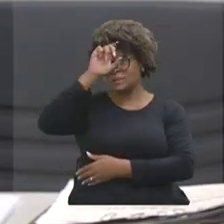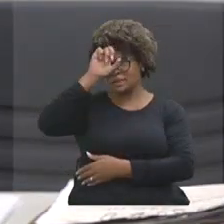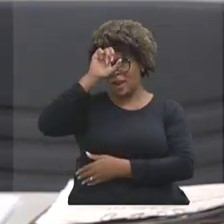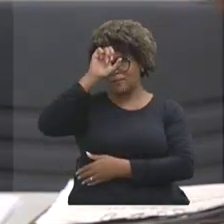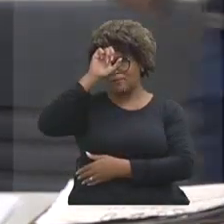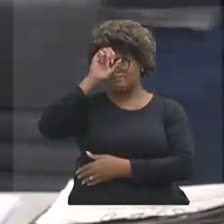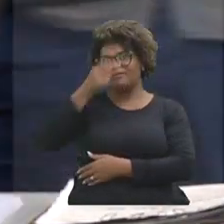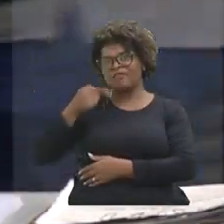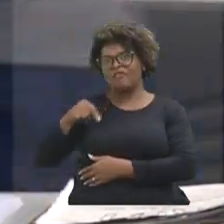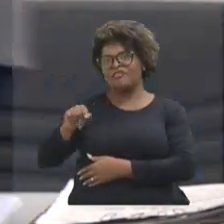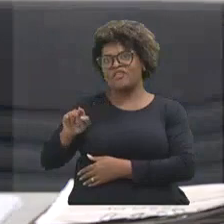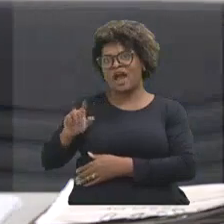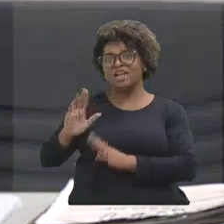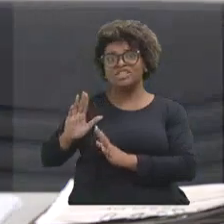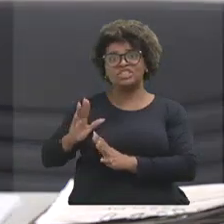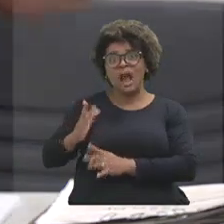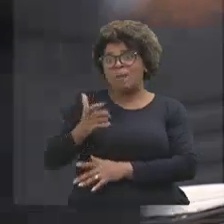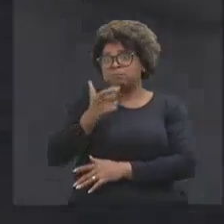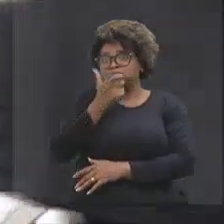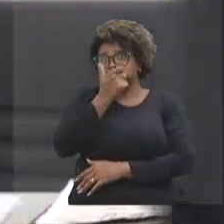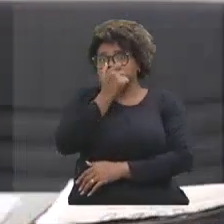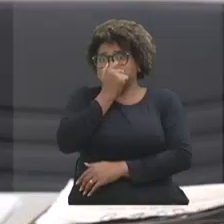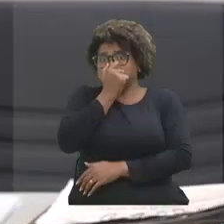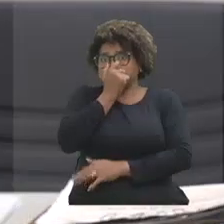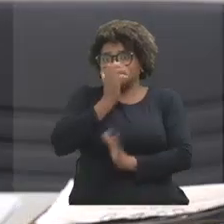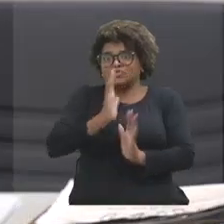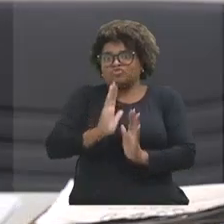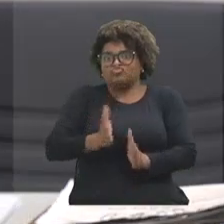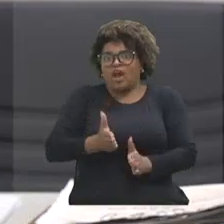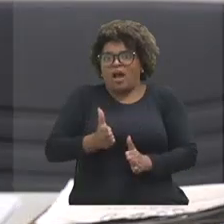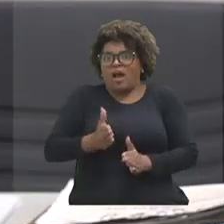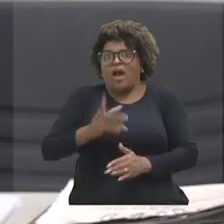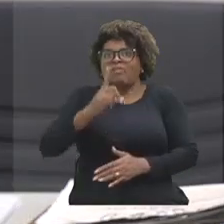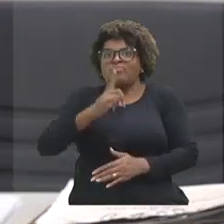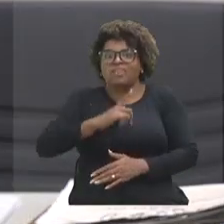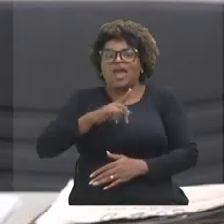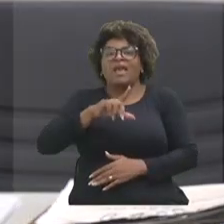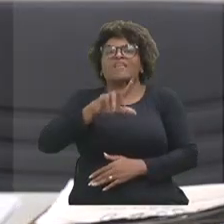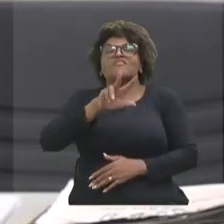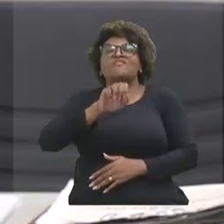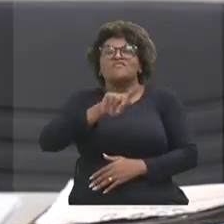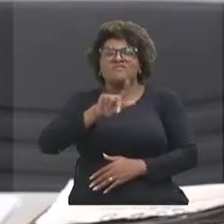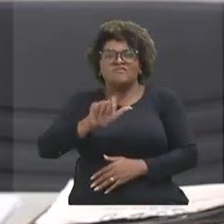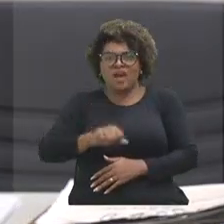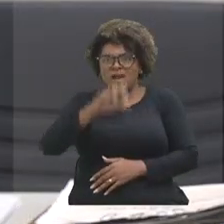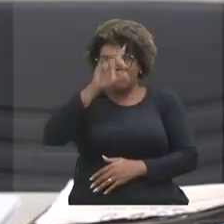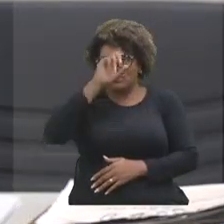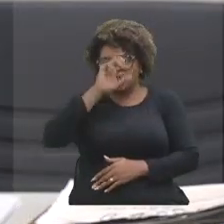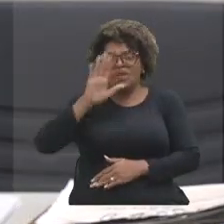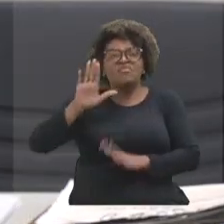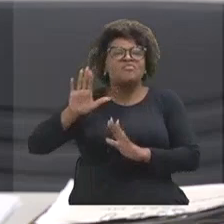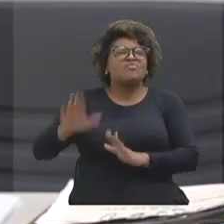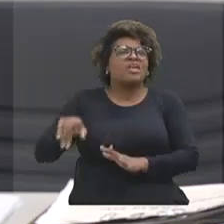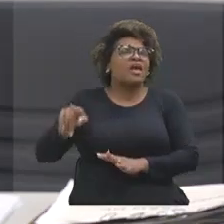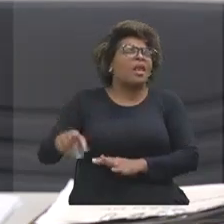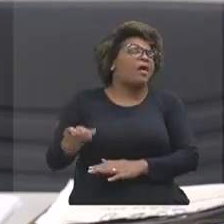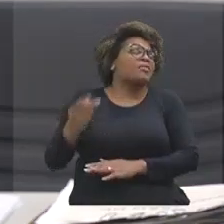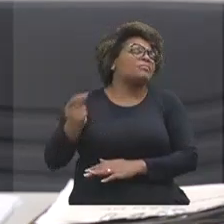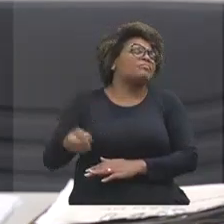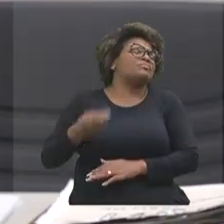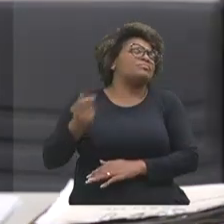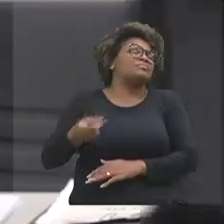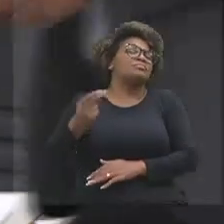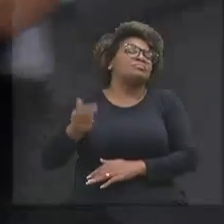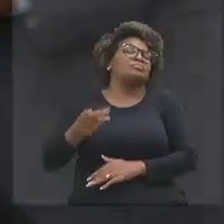vai para um hospital que já está superlotado vai ocupar a vaga do hospital e vai ficar ainda dias e dias sem fazer